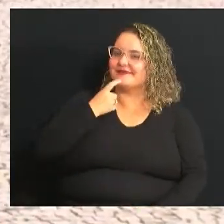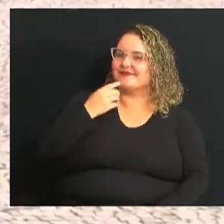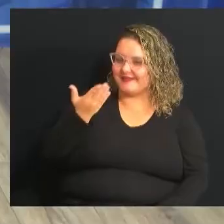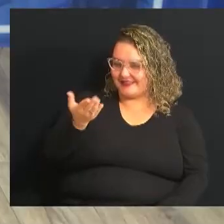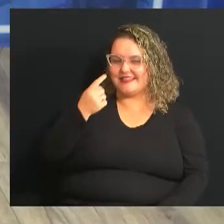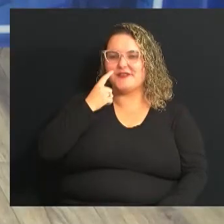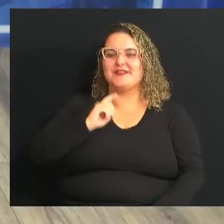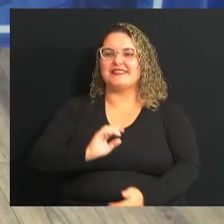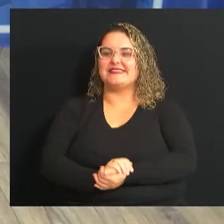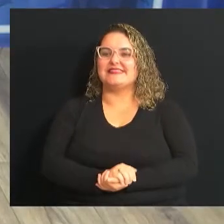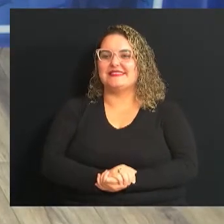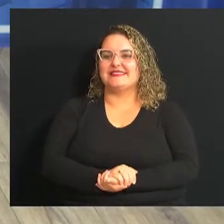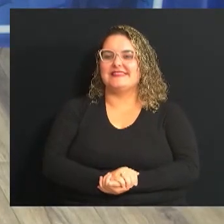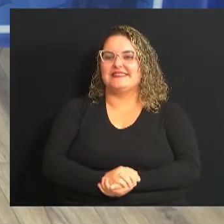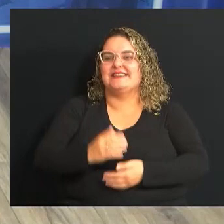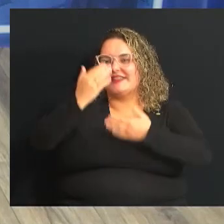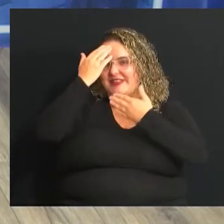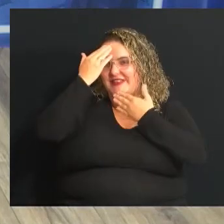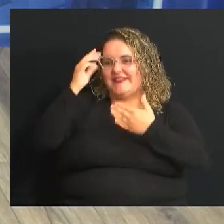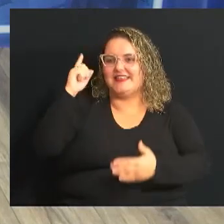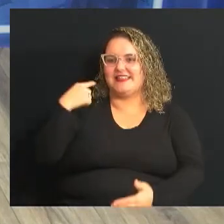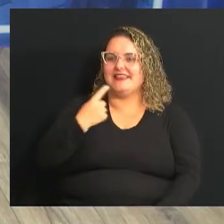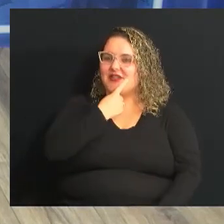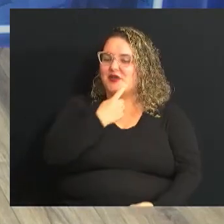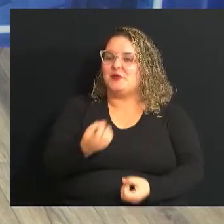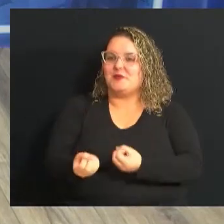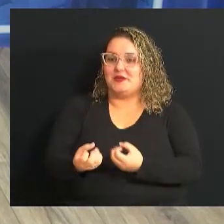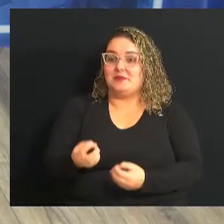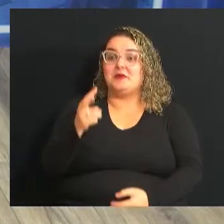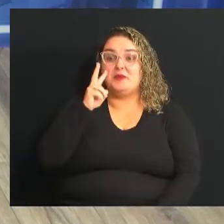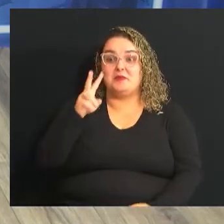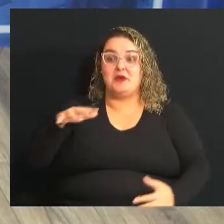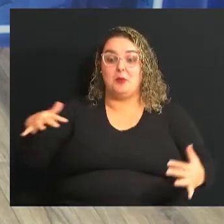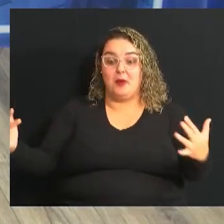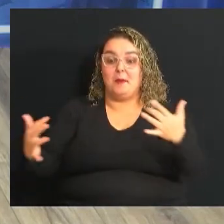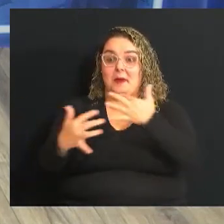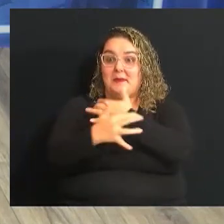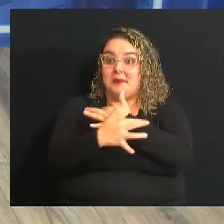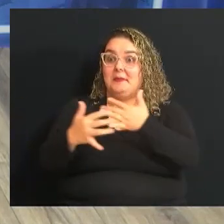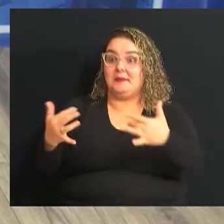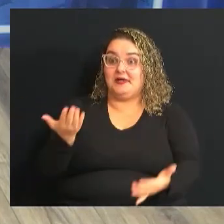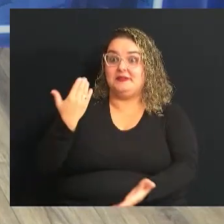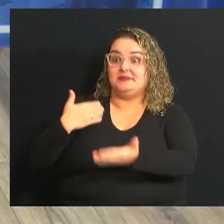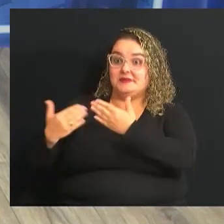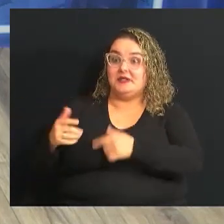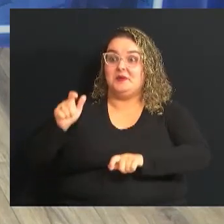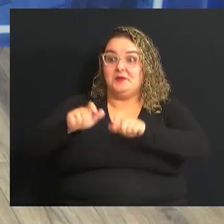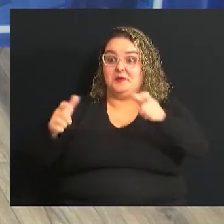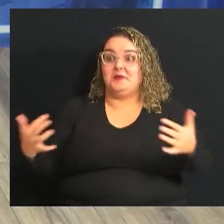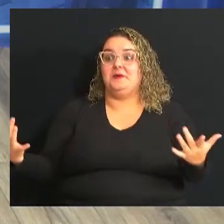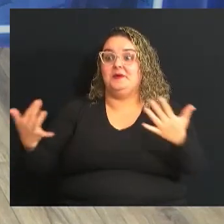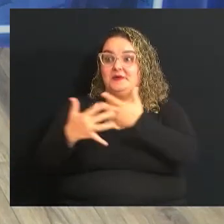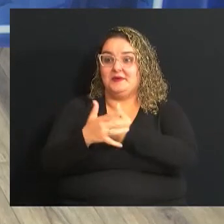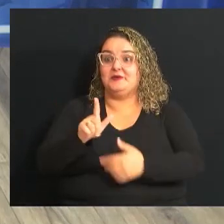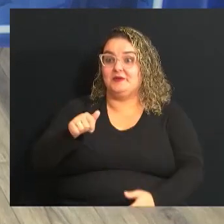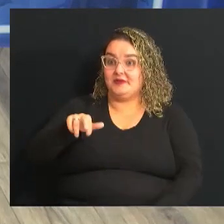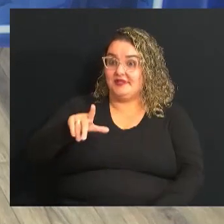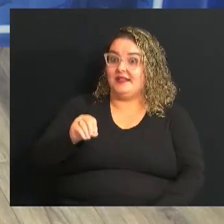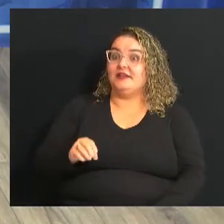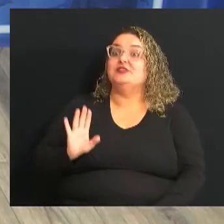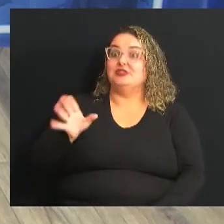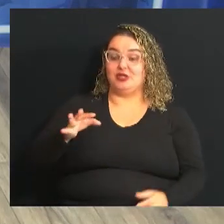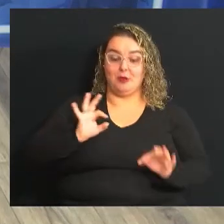centro de Campinas. Eu que andei por aqui, Viviane, tem um Papai Noel enorme, por exemplo, lá em frente ao Paço Municipal,